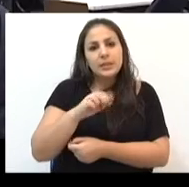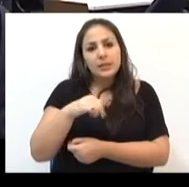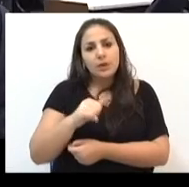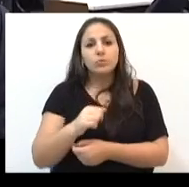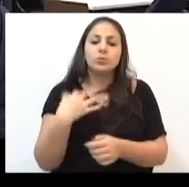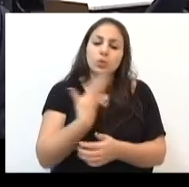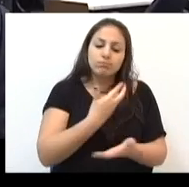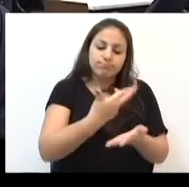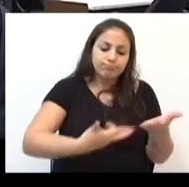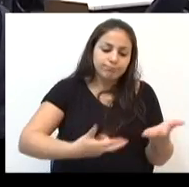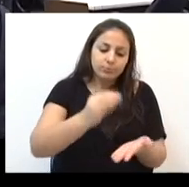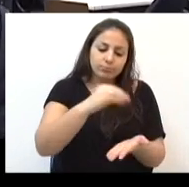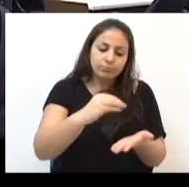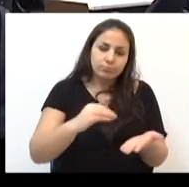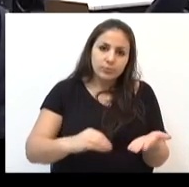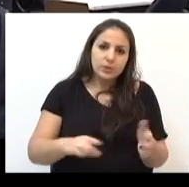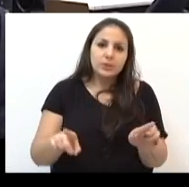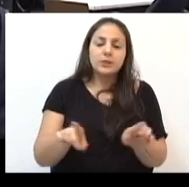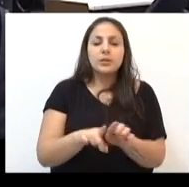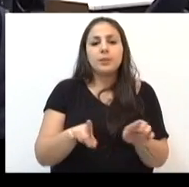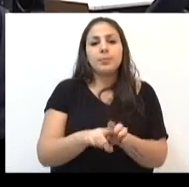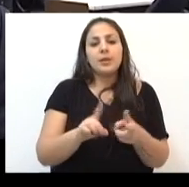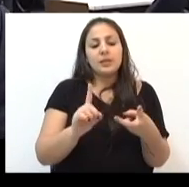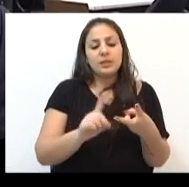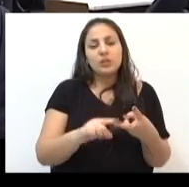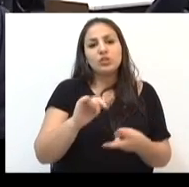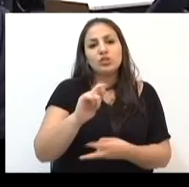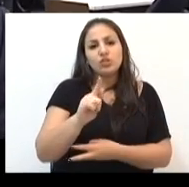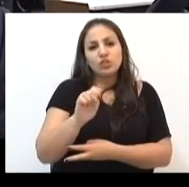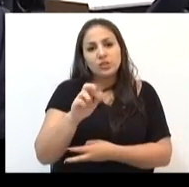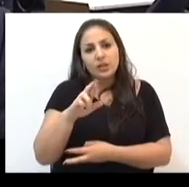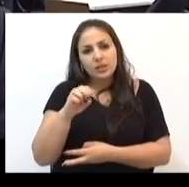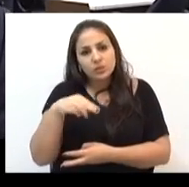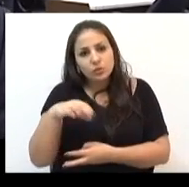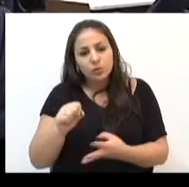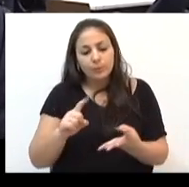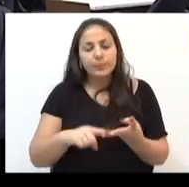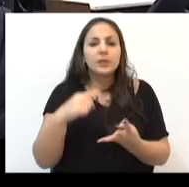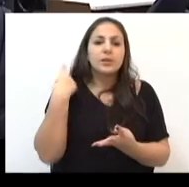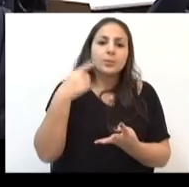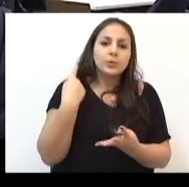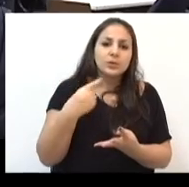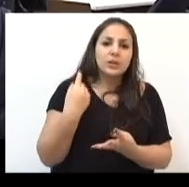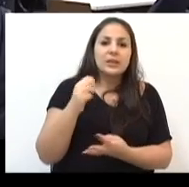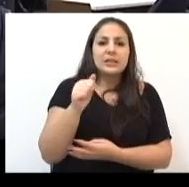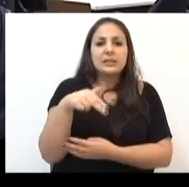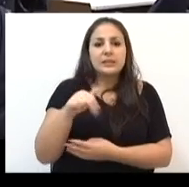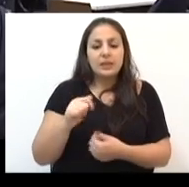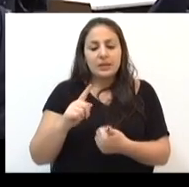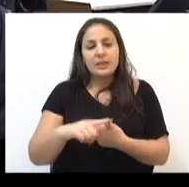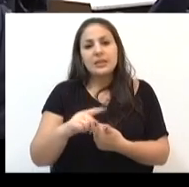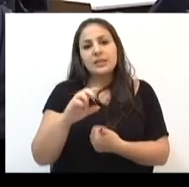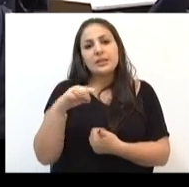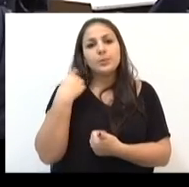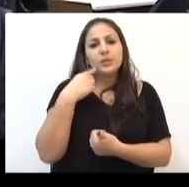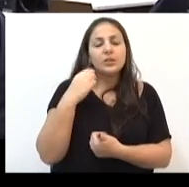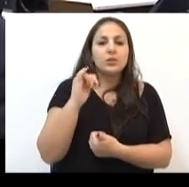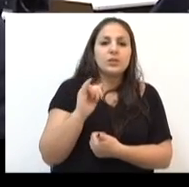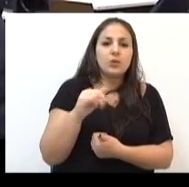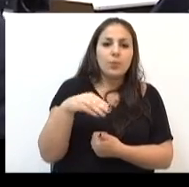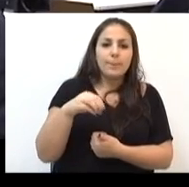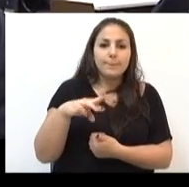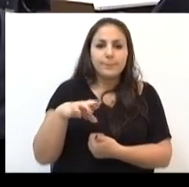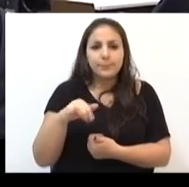por mim, pela deputada Miriam, pelo deputado Gerson Borba, pela deputada Anne Ortiz e pelo deputado Bombeiro Bianchini, né?